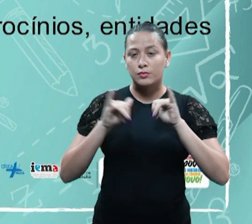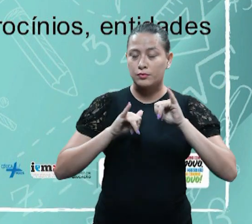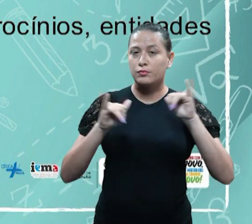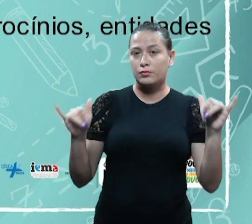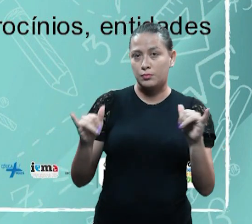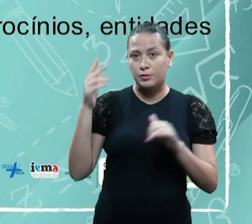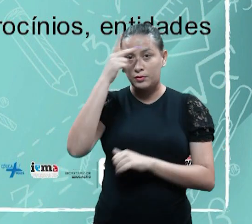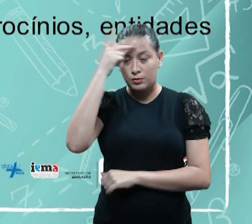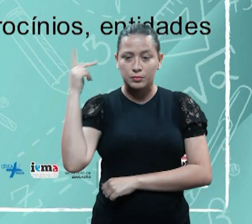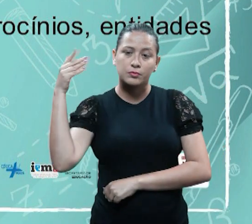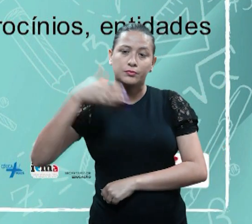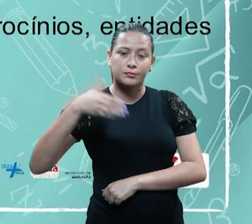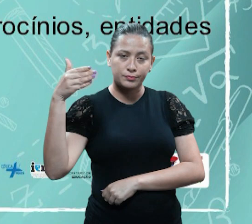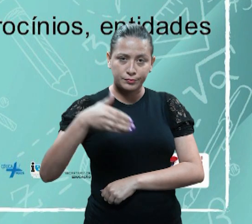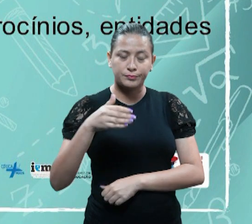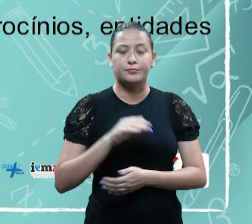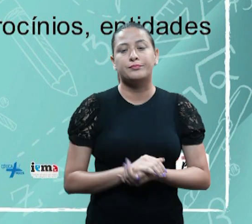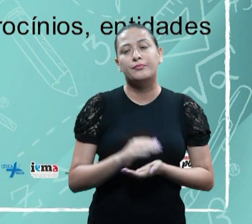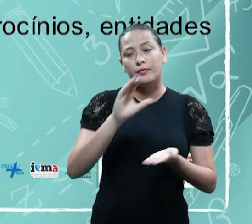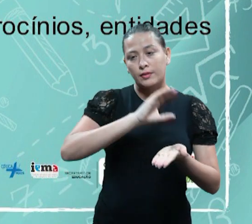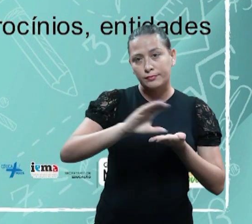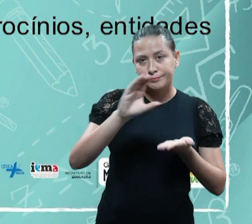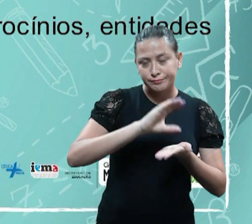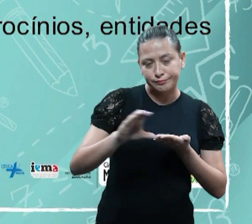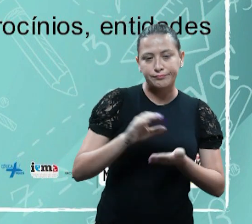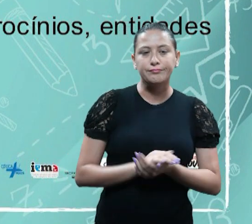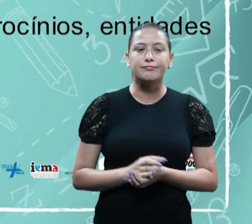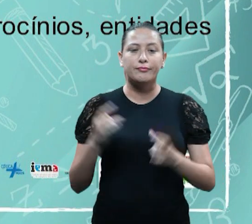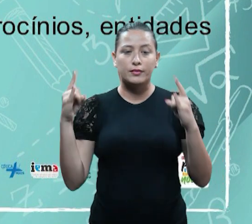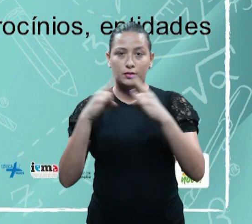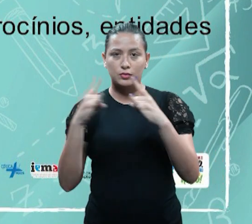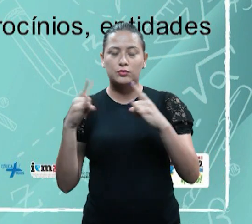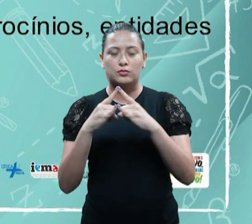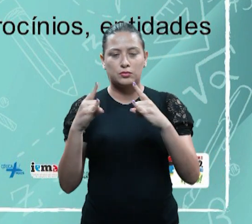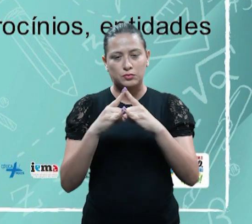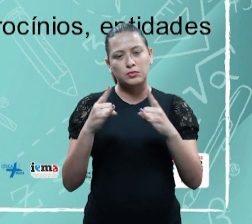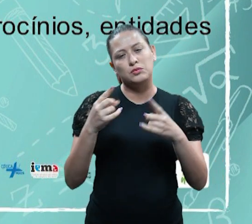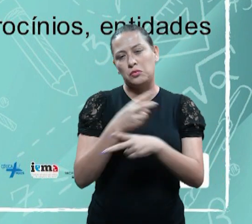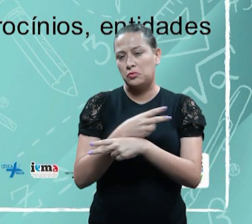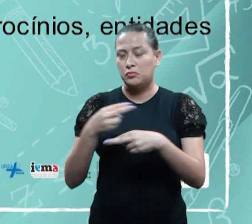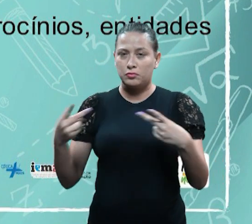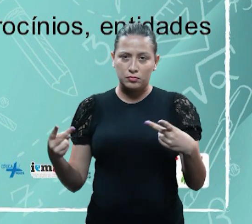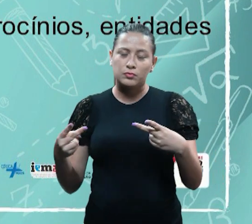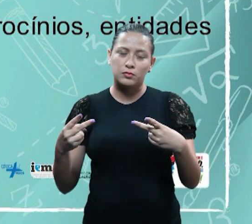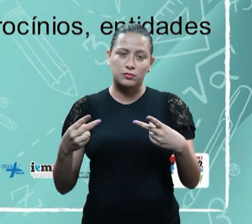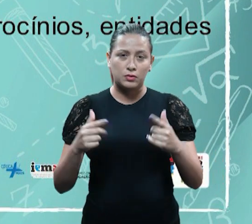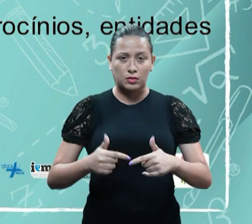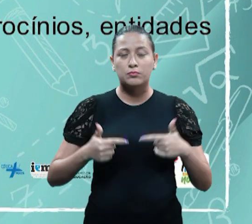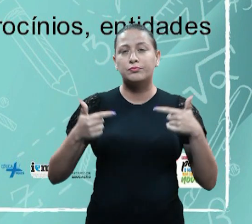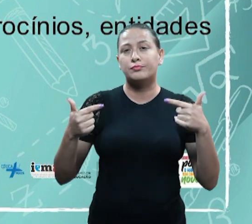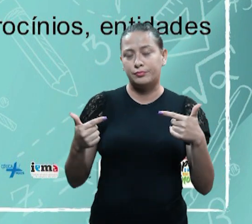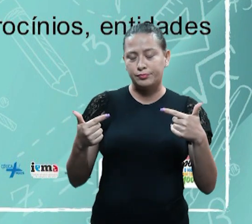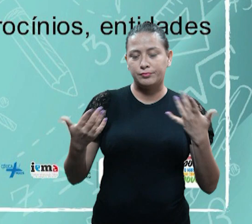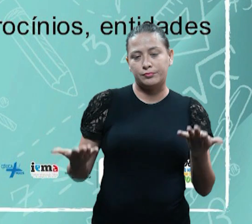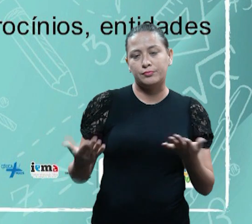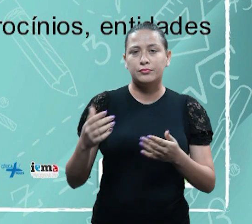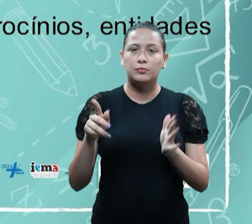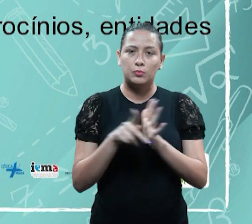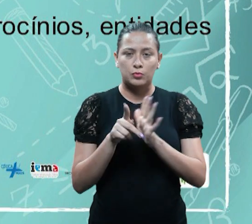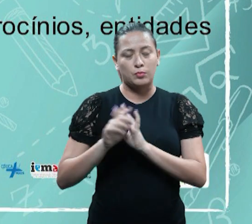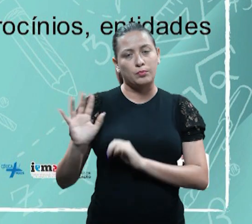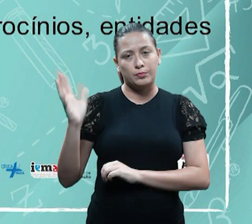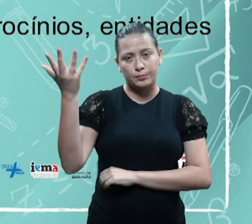os participantes, patrocinadores, entidades e outras instituições em potencial para o meu